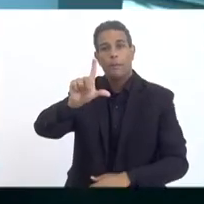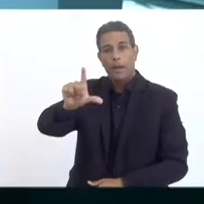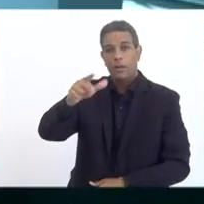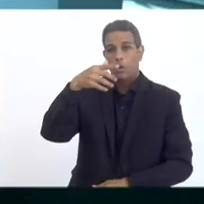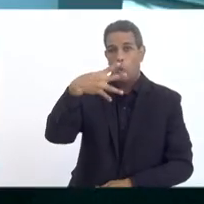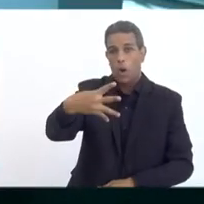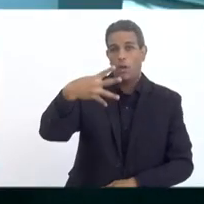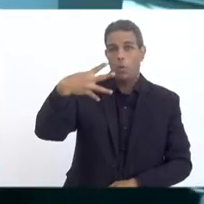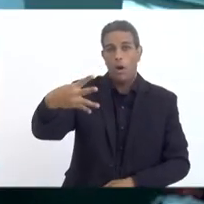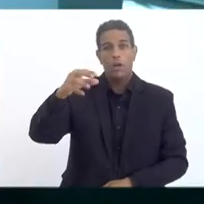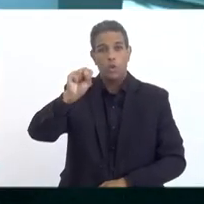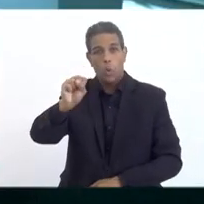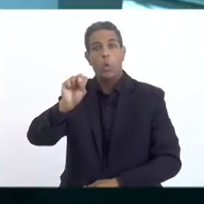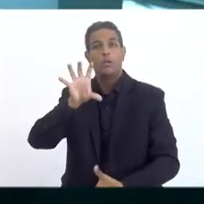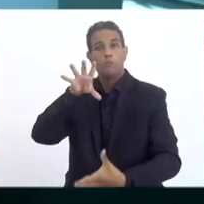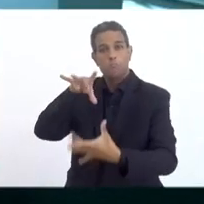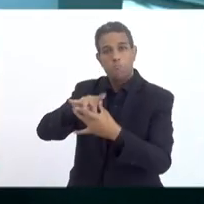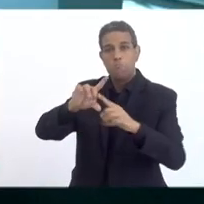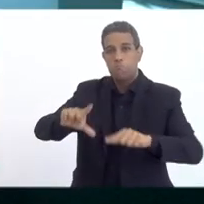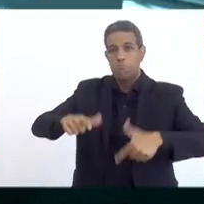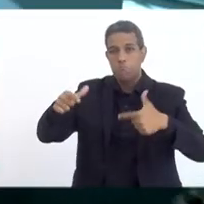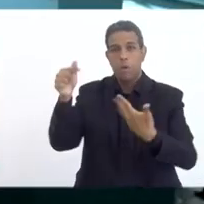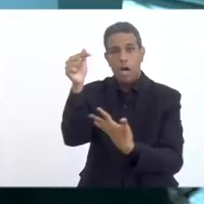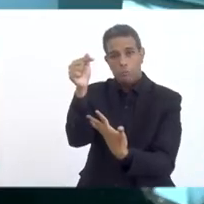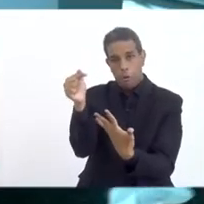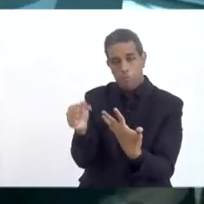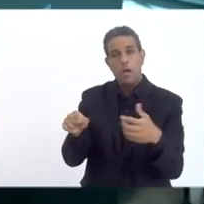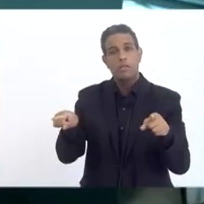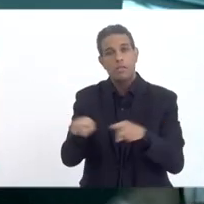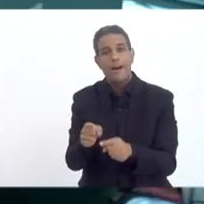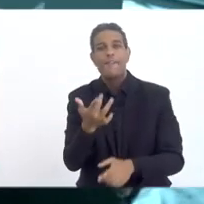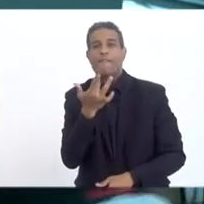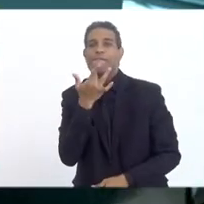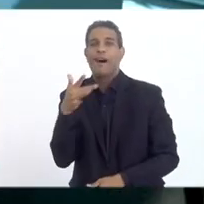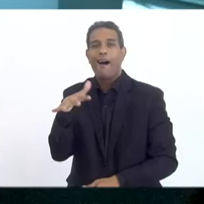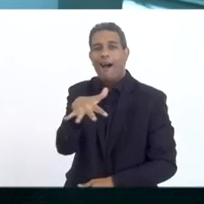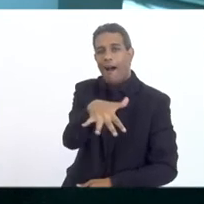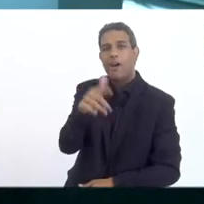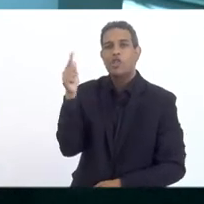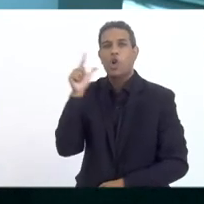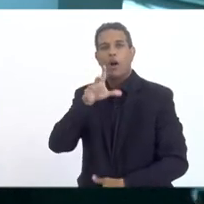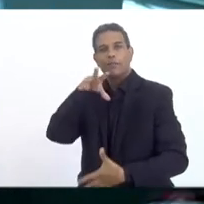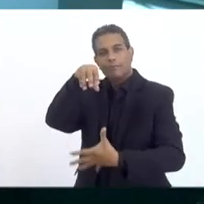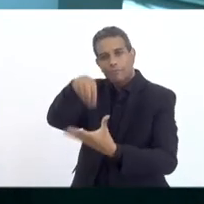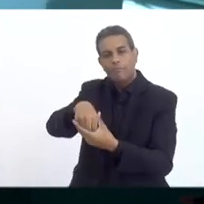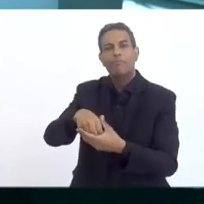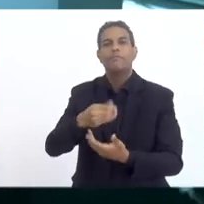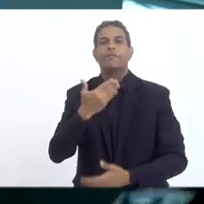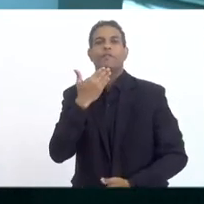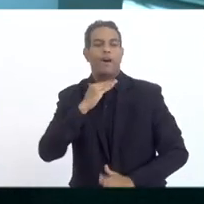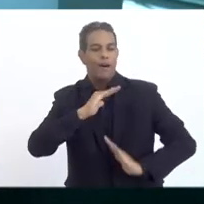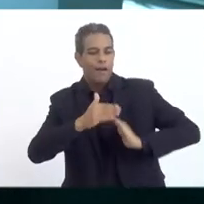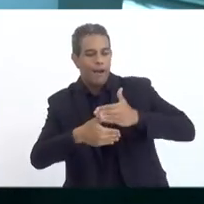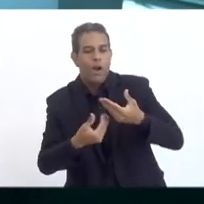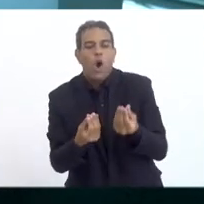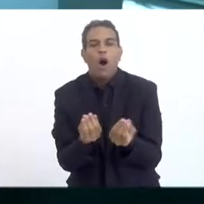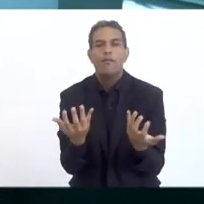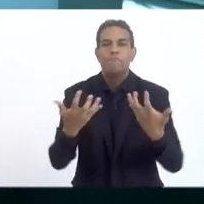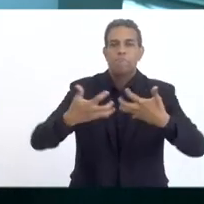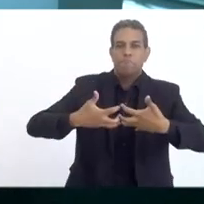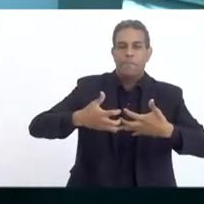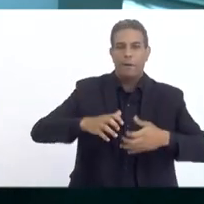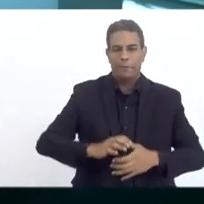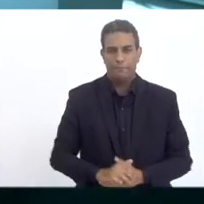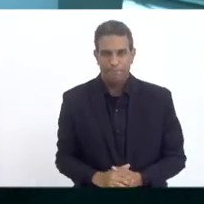PL 4348 impacta os auditores de controle interno e fico muito satisfeito em saber que eles terão uma fala para apresentar a categoria